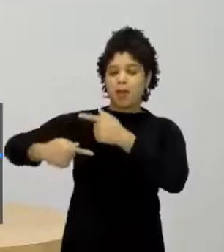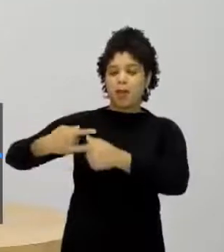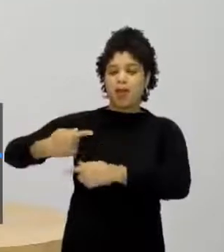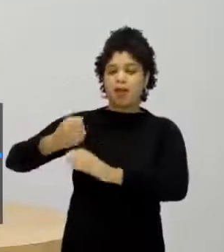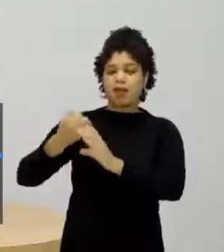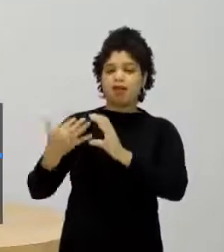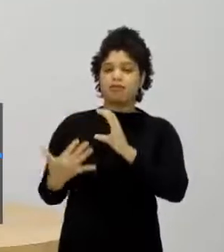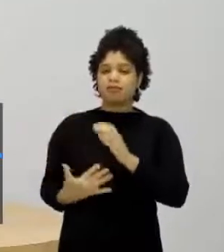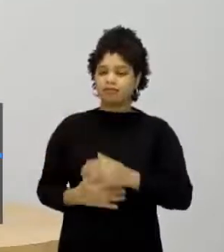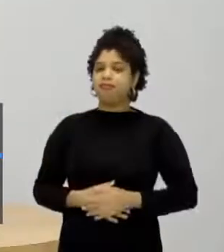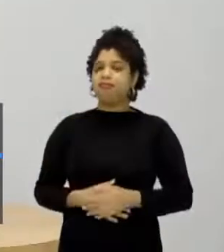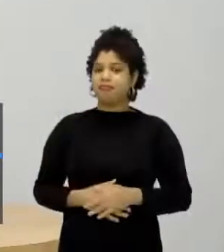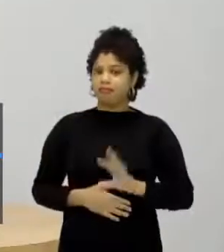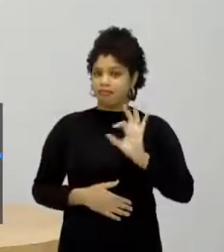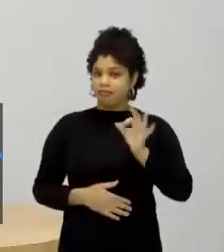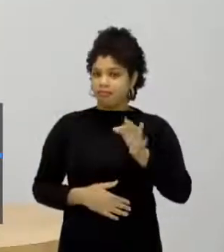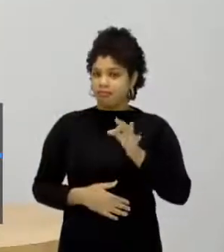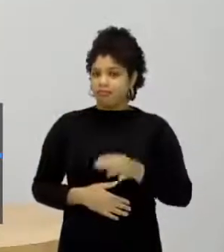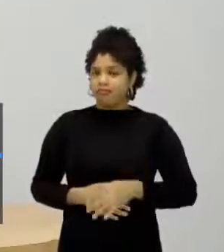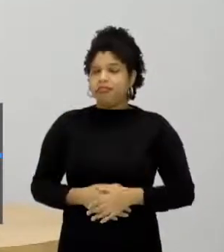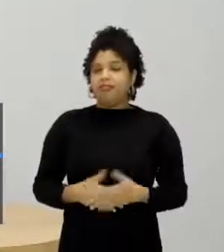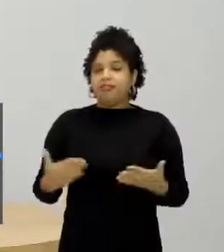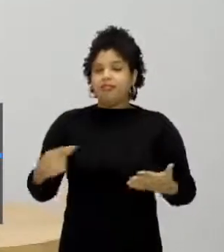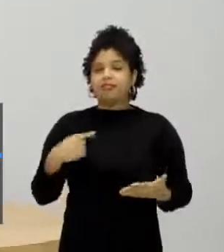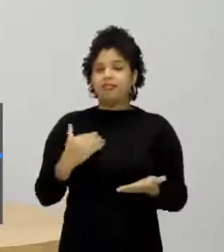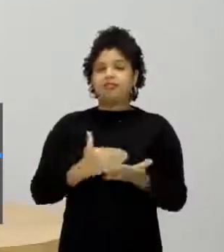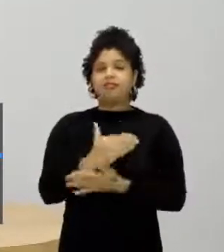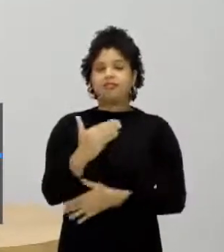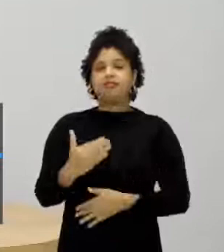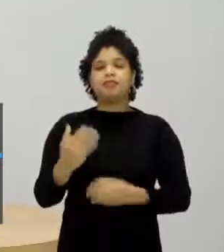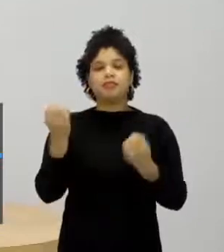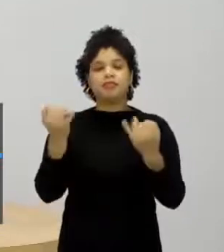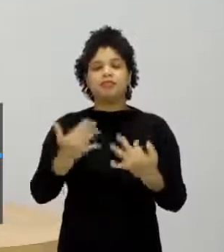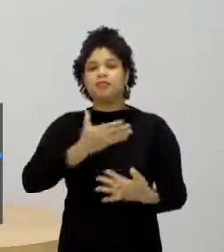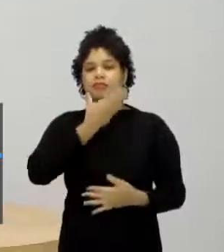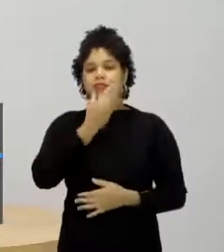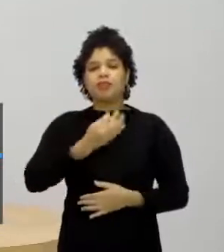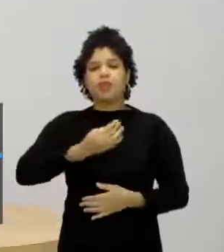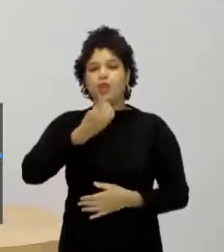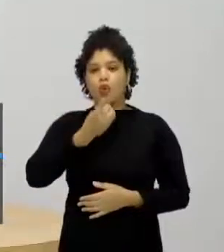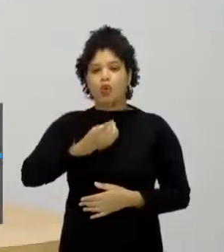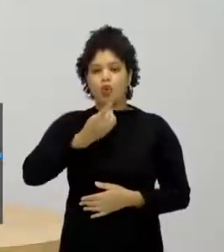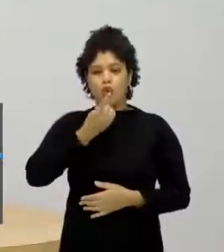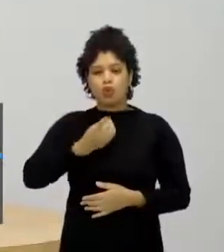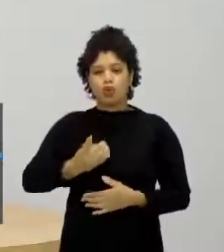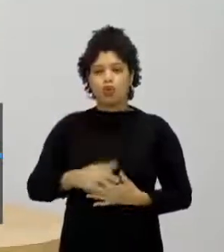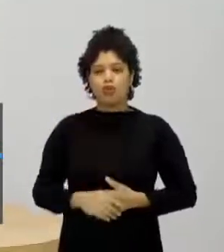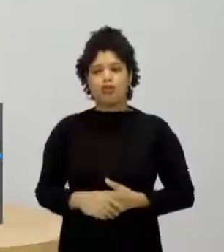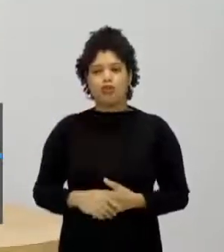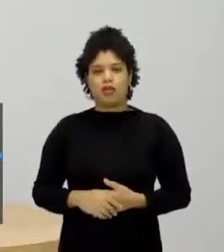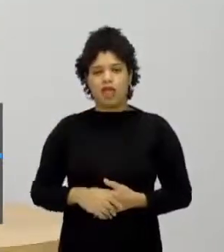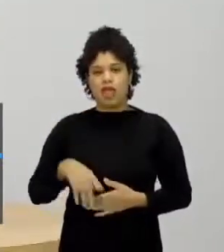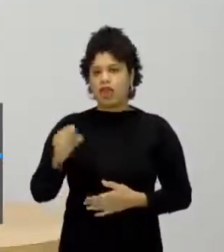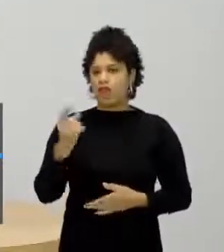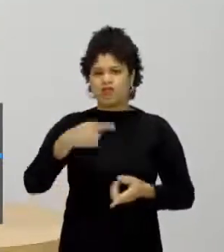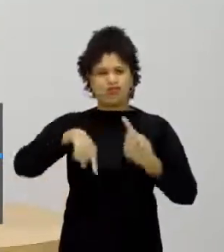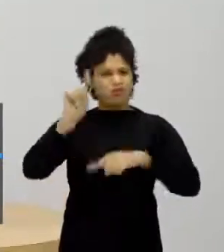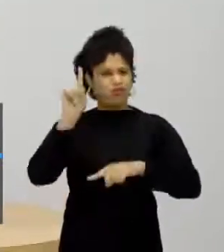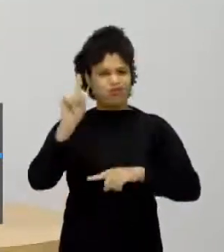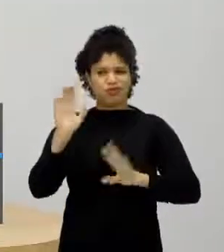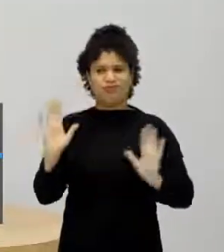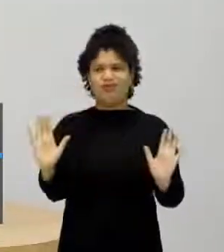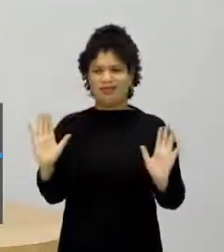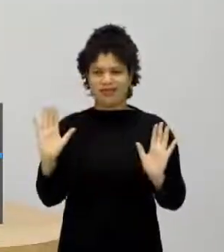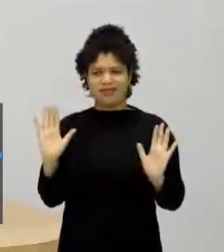hereditários. Bacana, E aí a gente entra com Darwin, que aí Darwin é o cara que revolucionou, que evoluiu